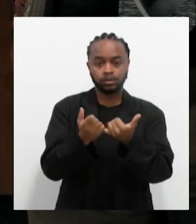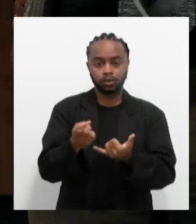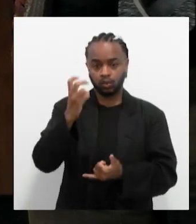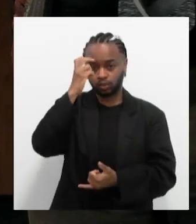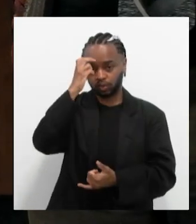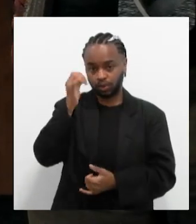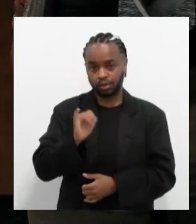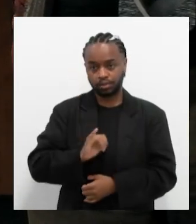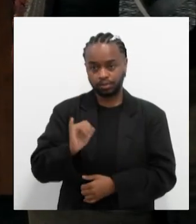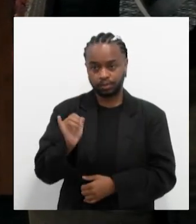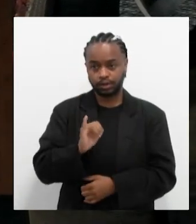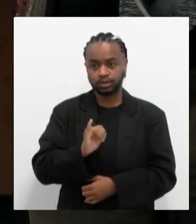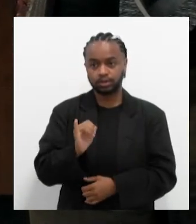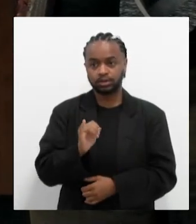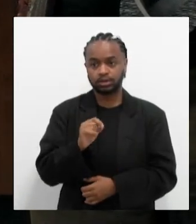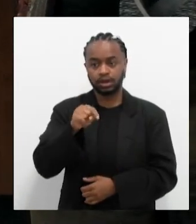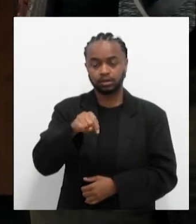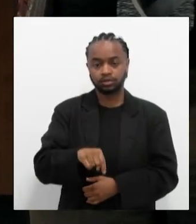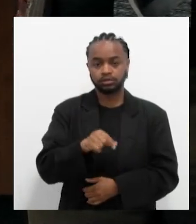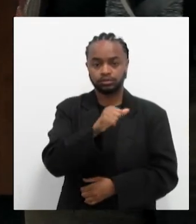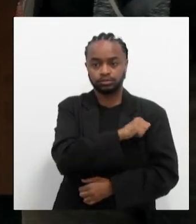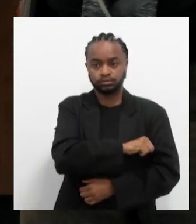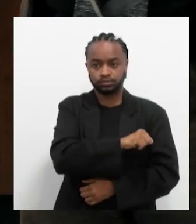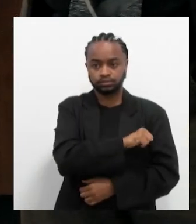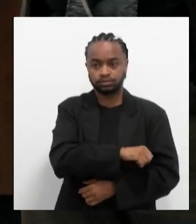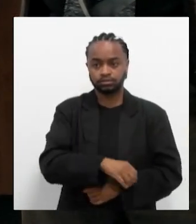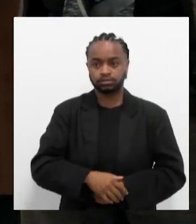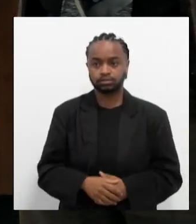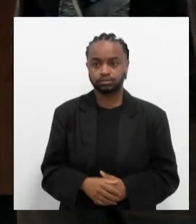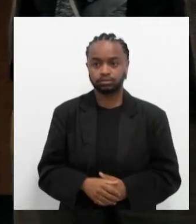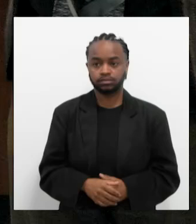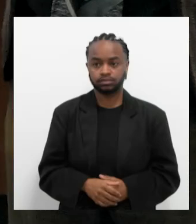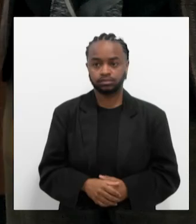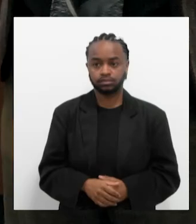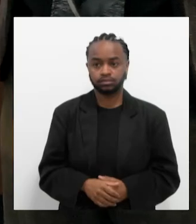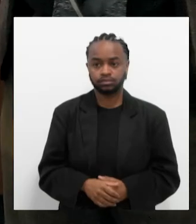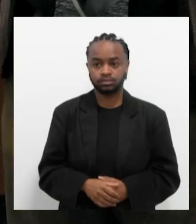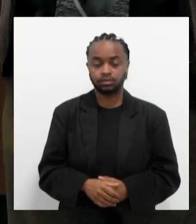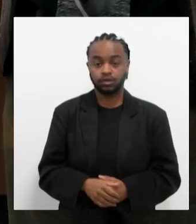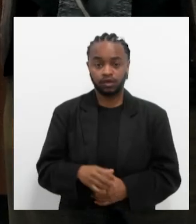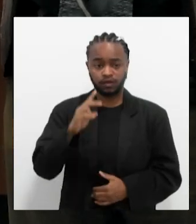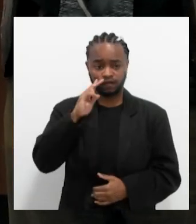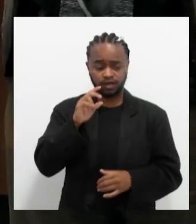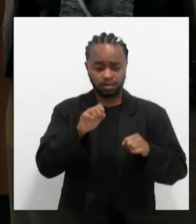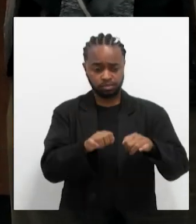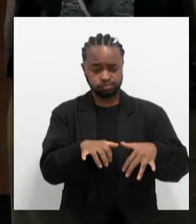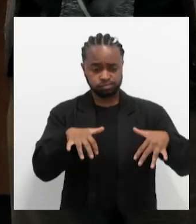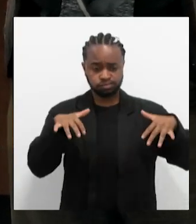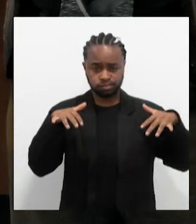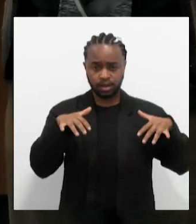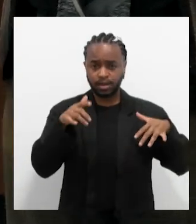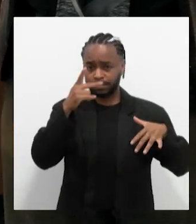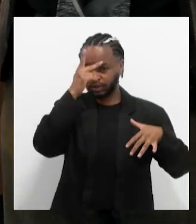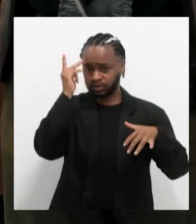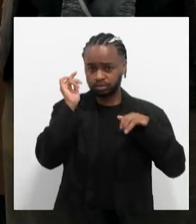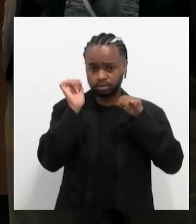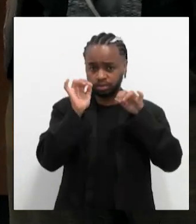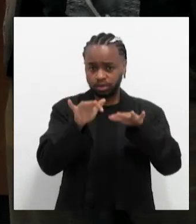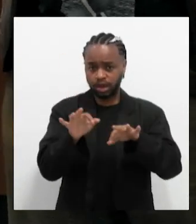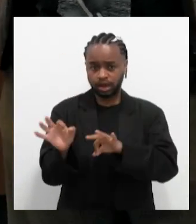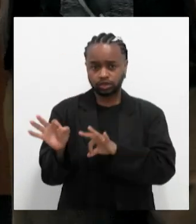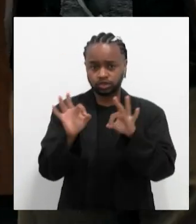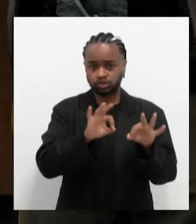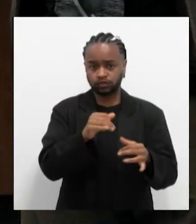e material do Estado do Rio de Janeiro. Ver as arquibancadas do Maracanã lotadas, não só